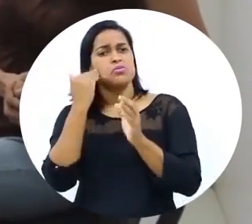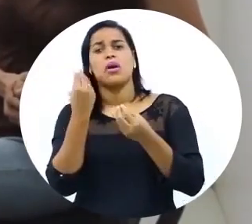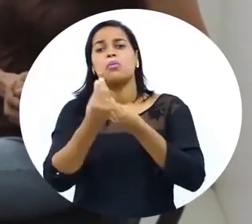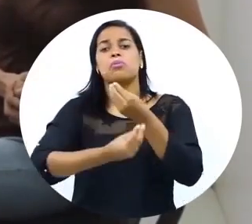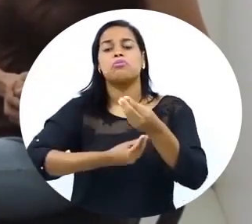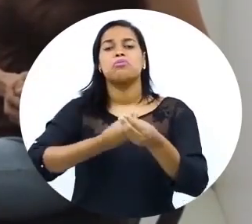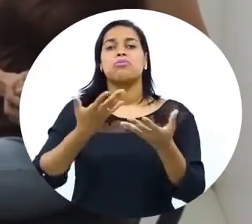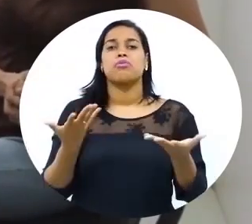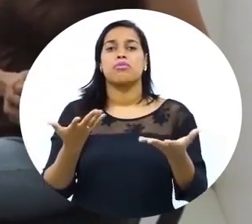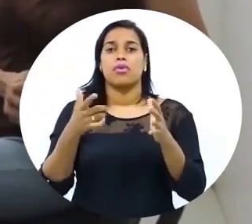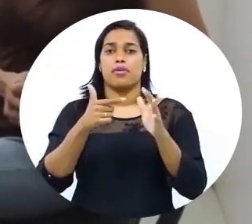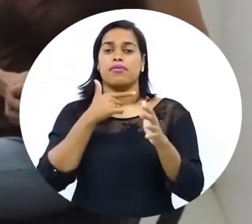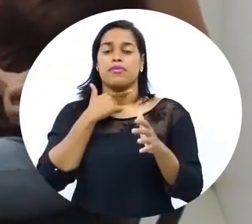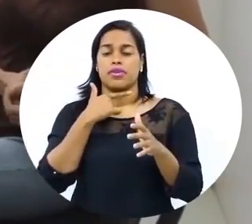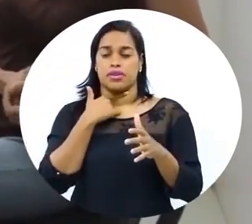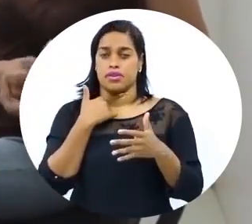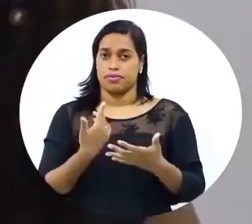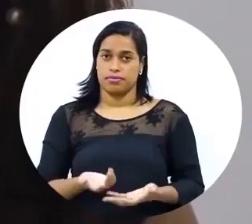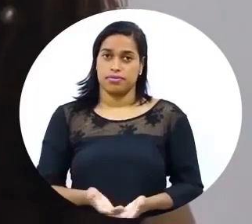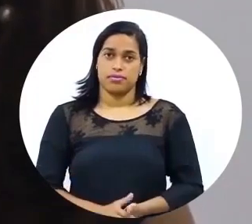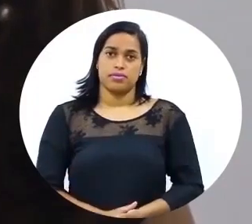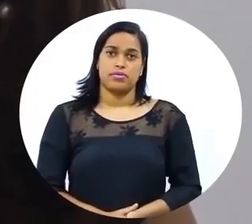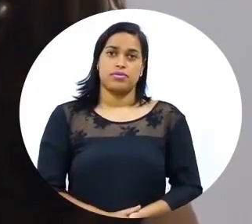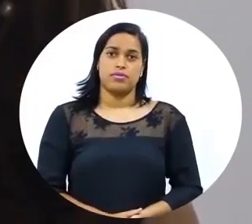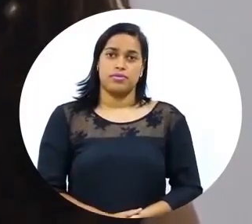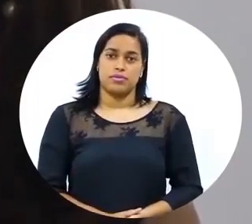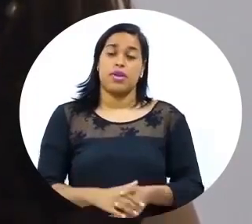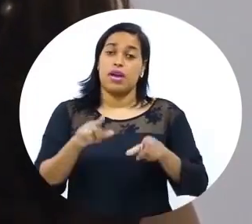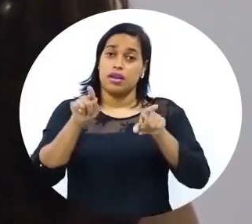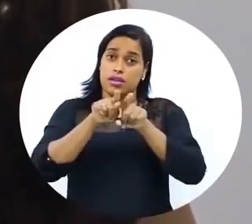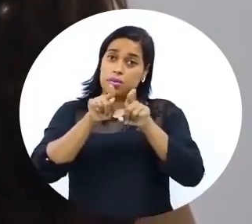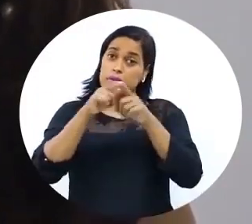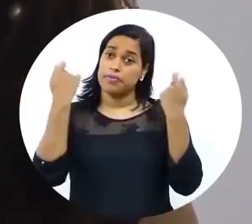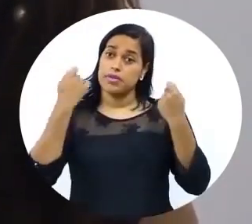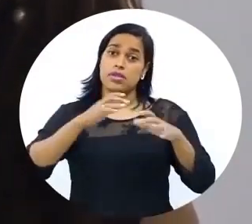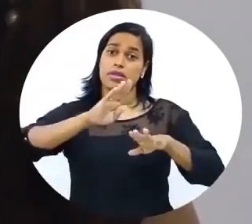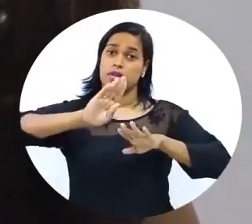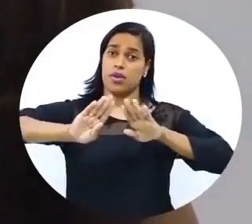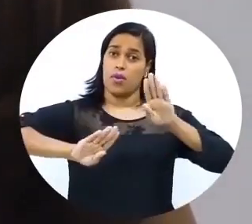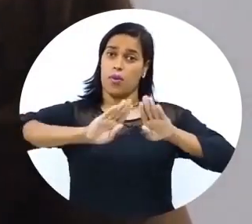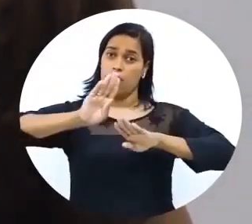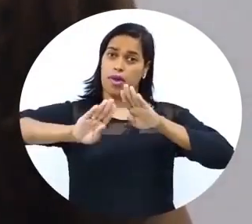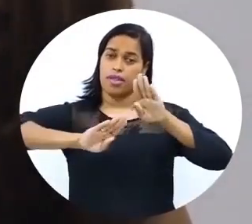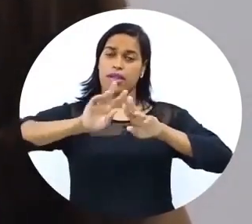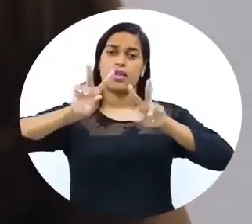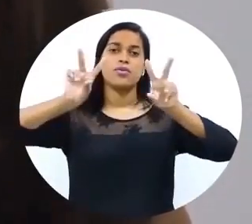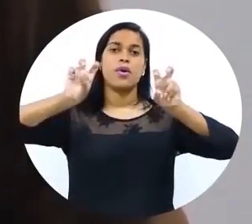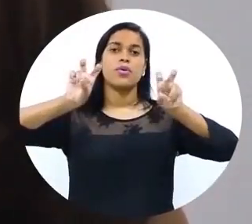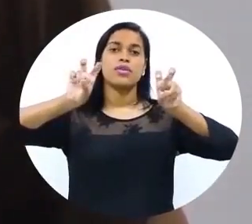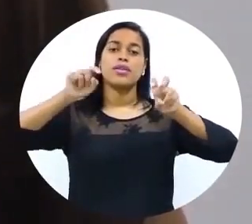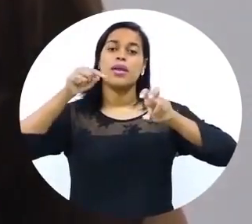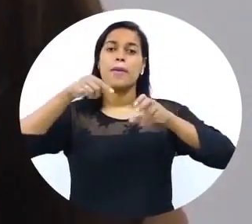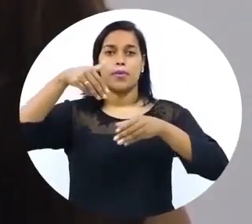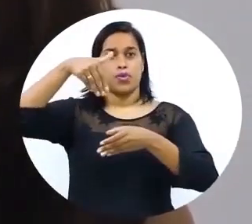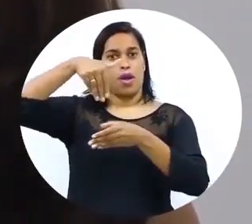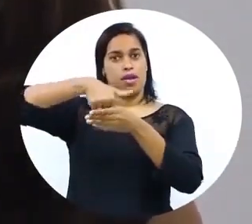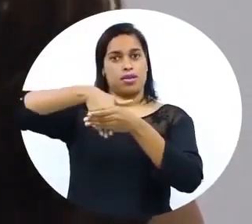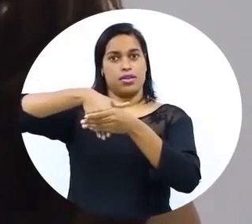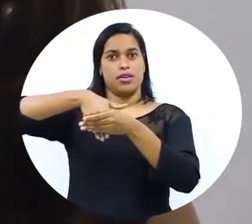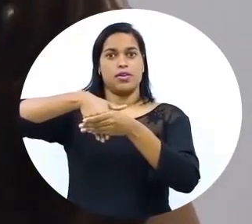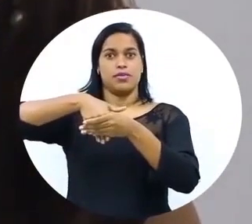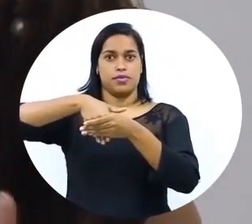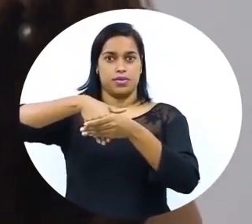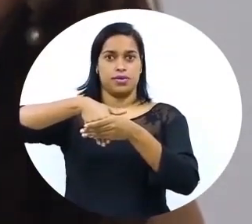para que vaga é. Perfeito. Exatamente. E aí a gente também tem que tomar cuidado com qual o tipo desse arquivo, né? Os